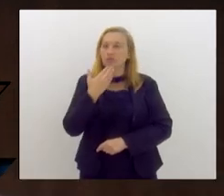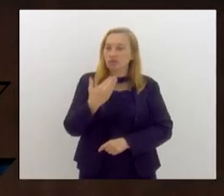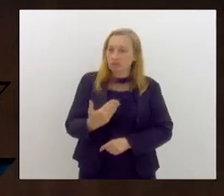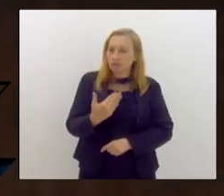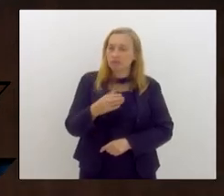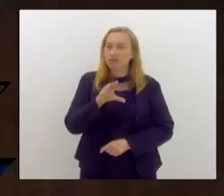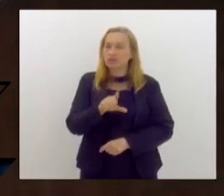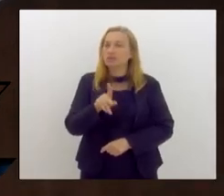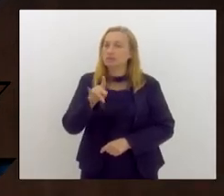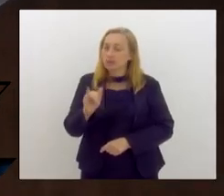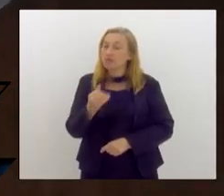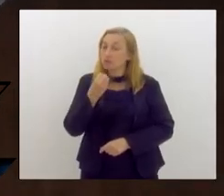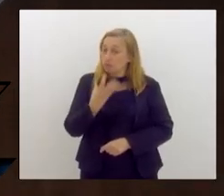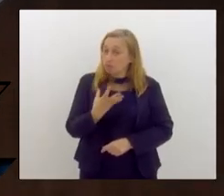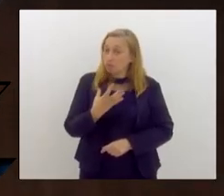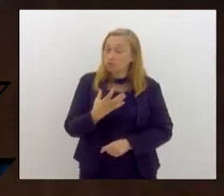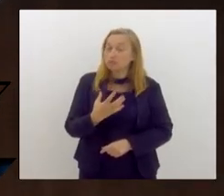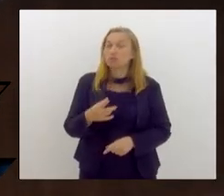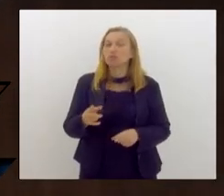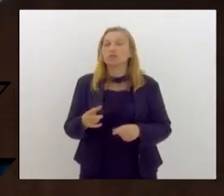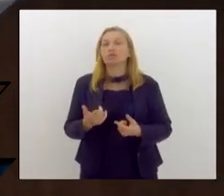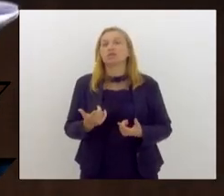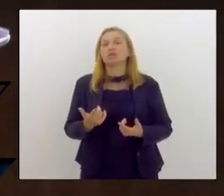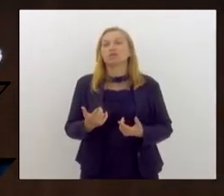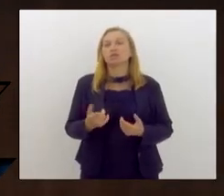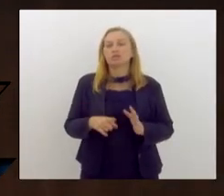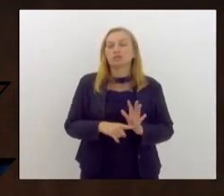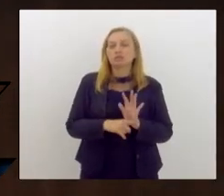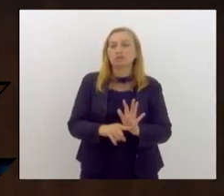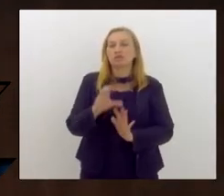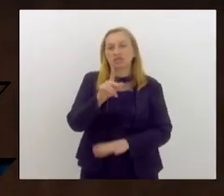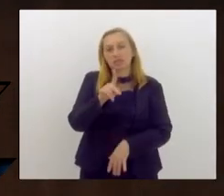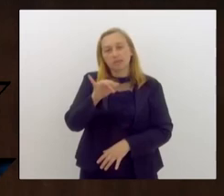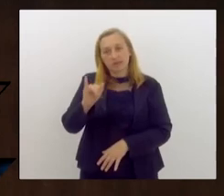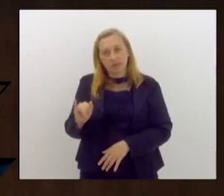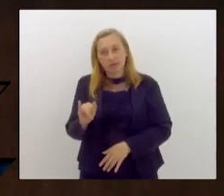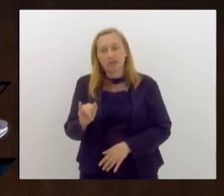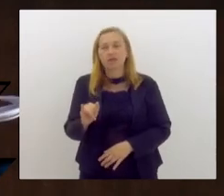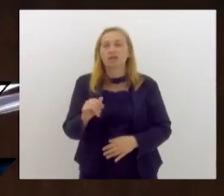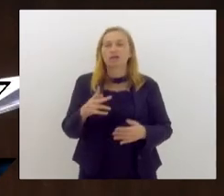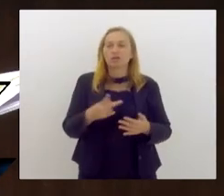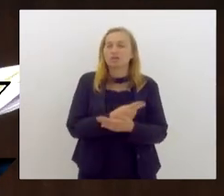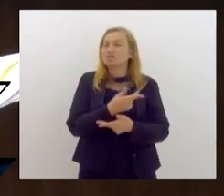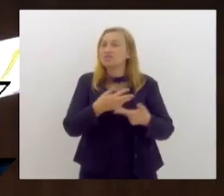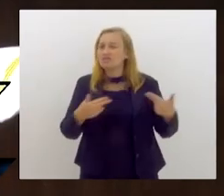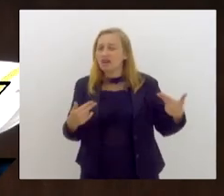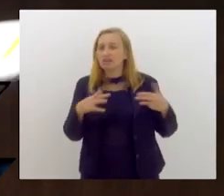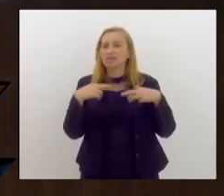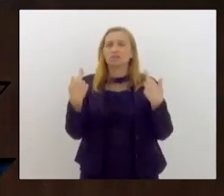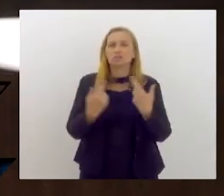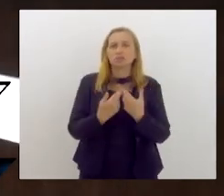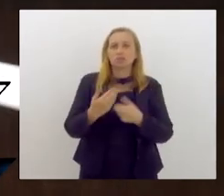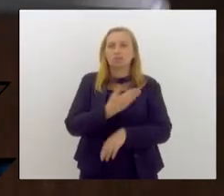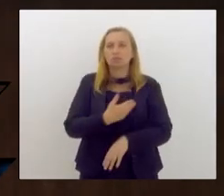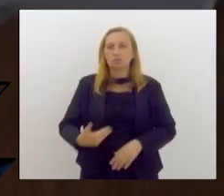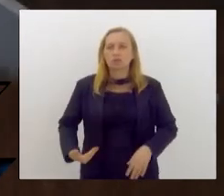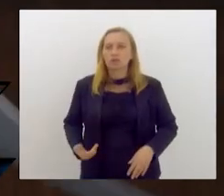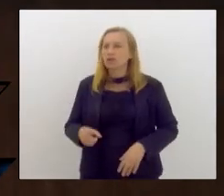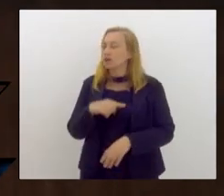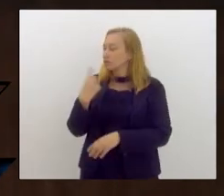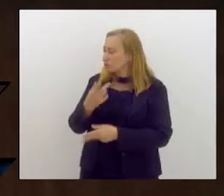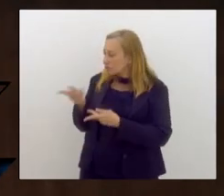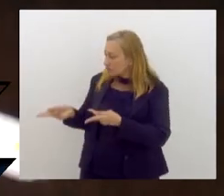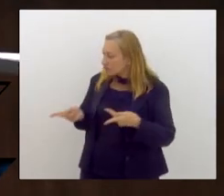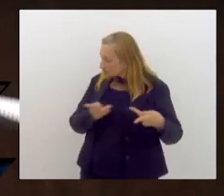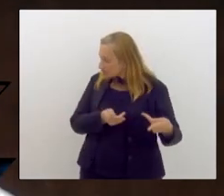essa CPI e, como fruto dessa CPI, já que ocorreram várias audiências públicas, inclusive a nossa